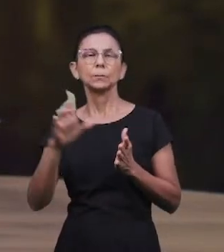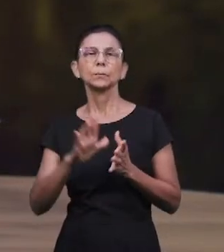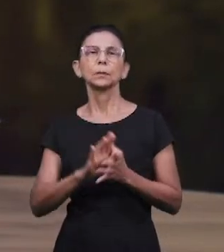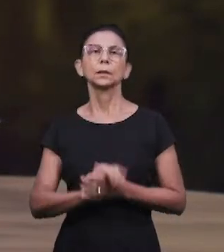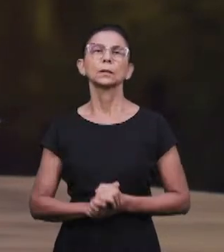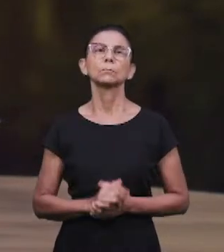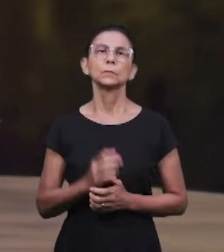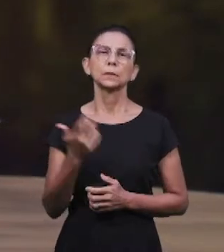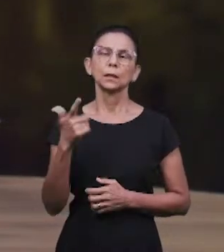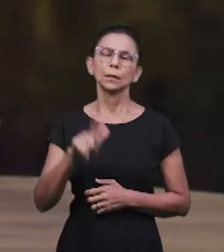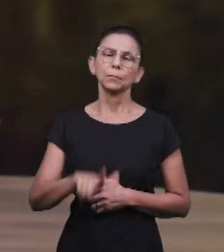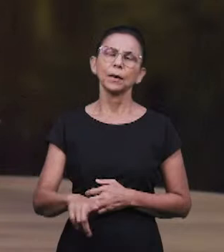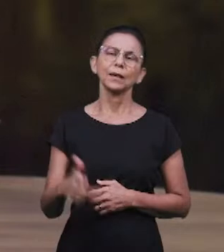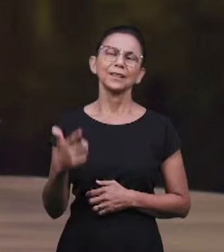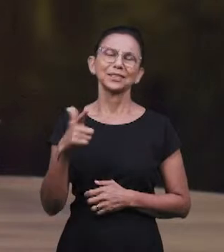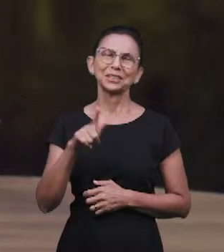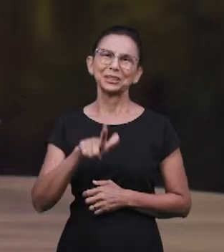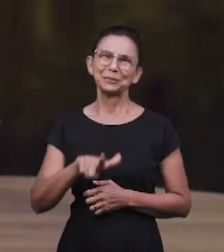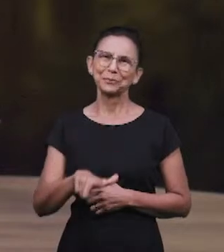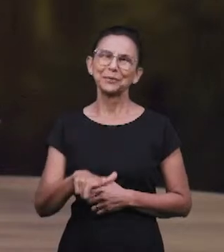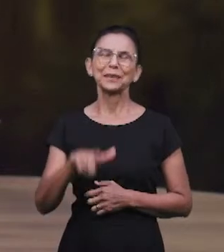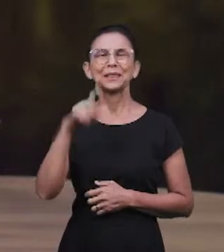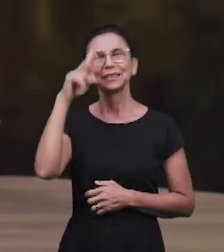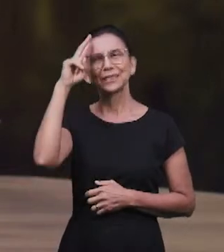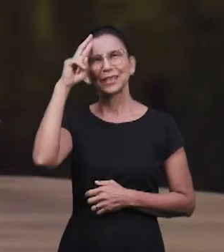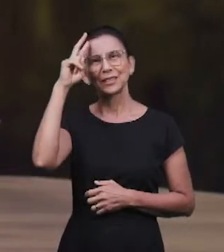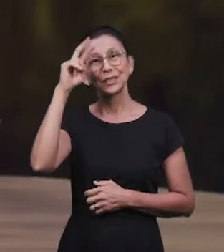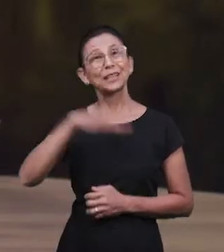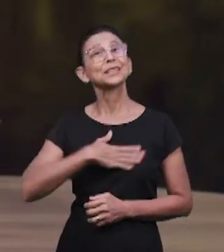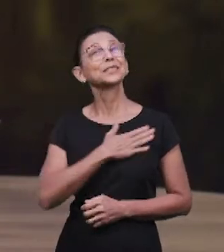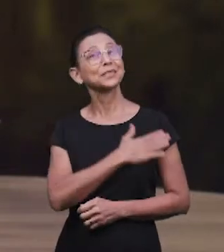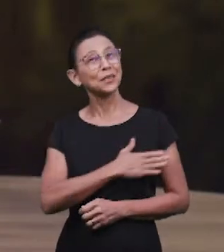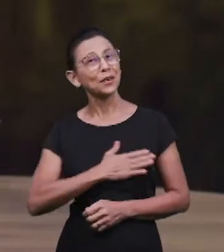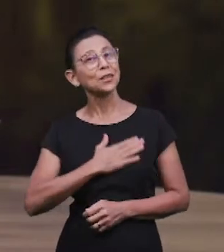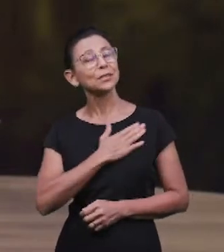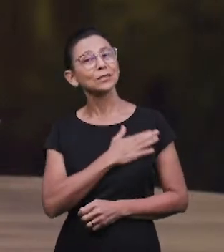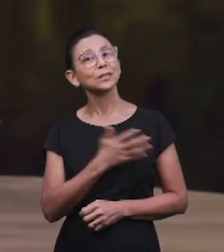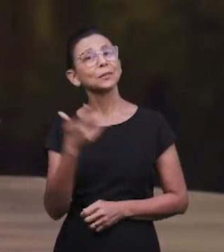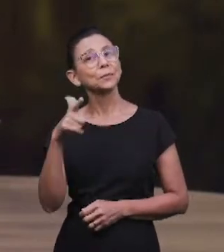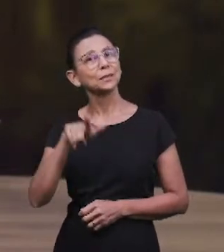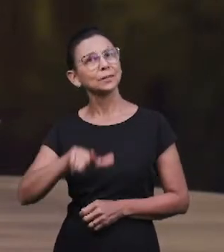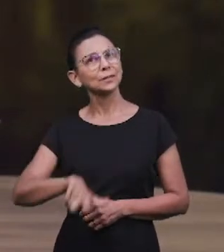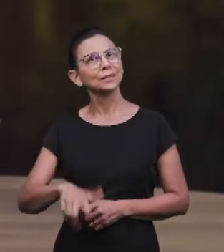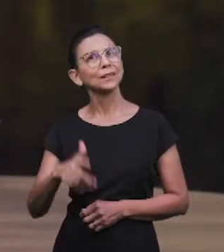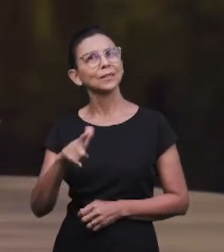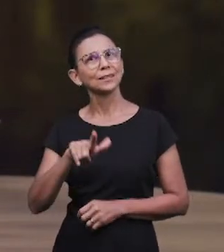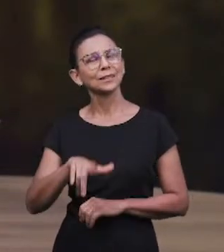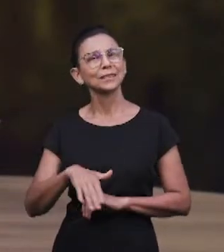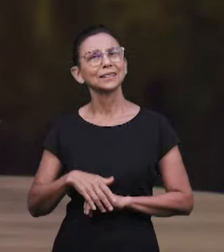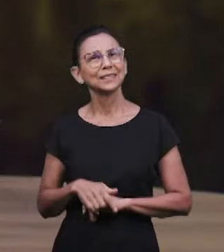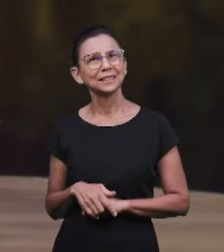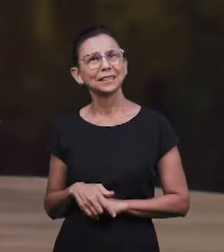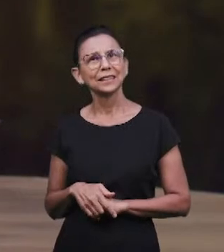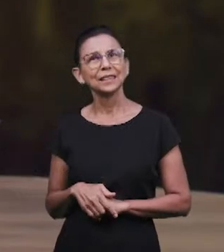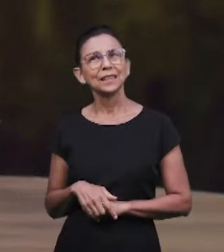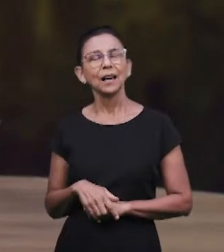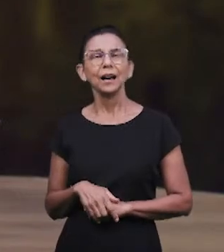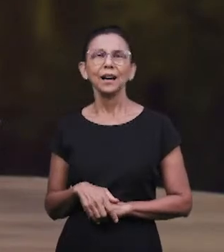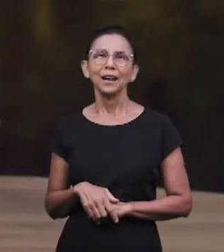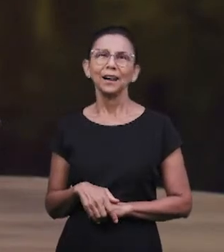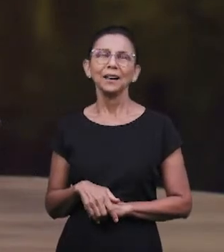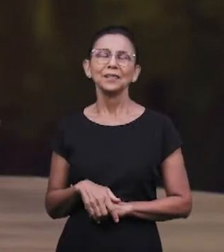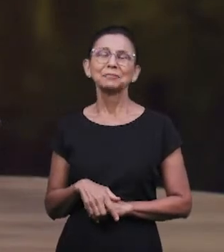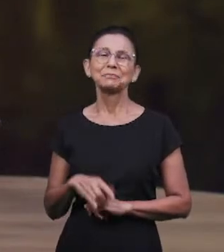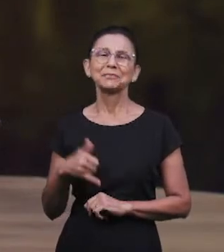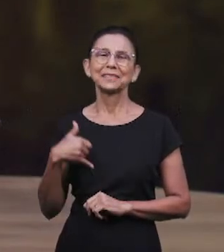ouvir até a mesma história várias vezes. Elas gostam da repetição, principalmente as